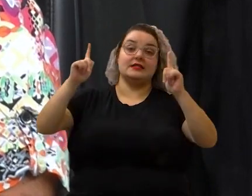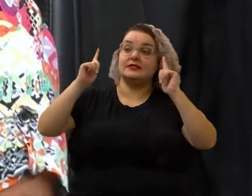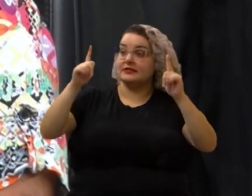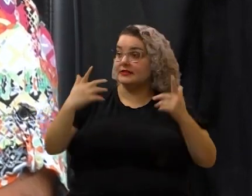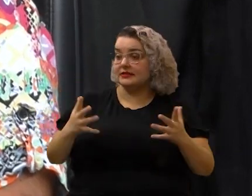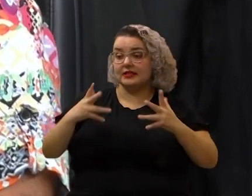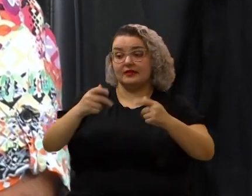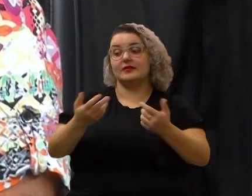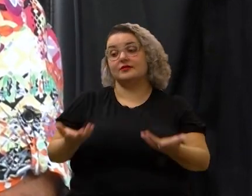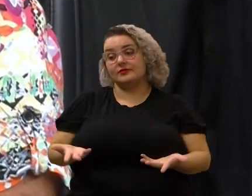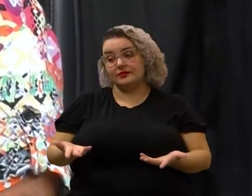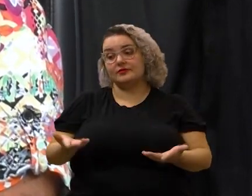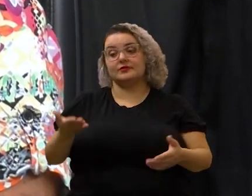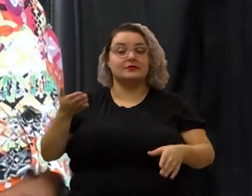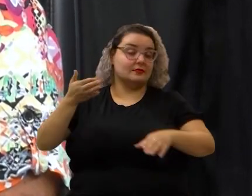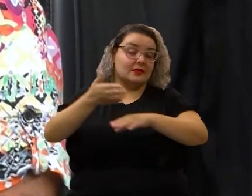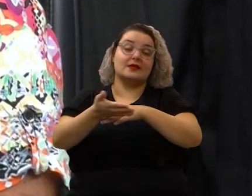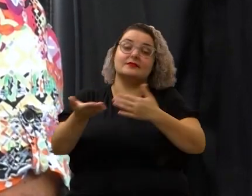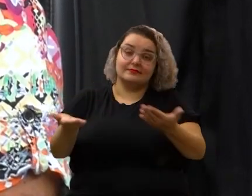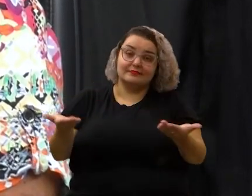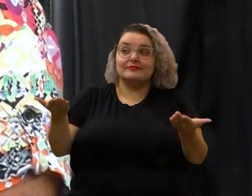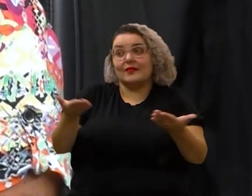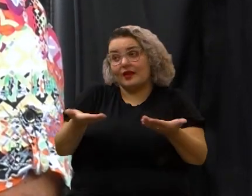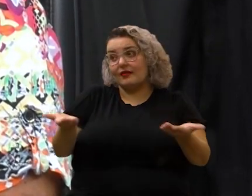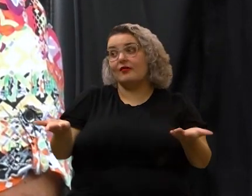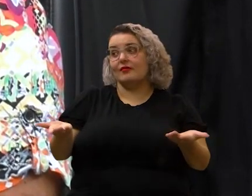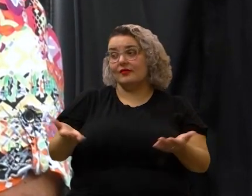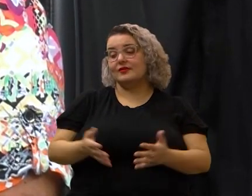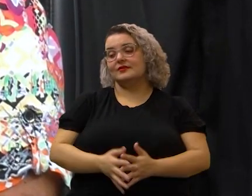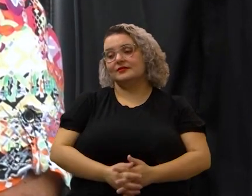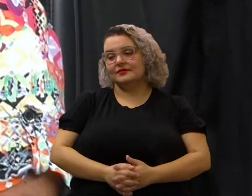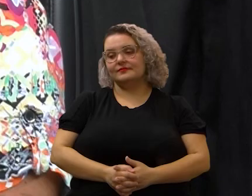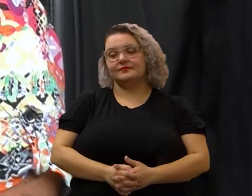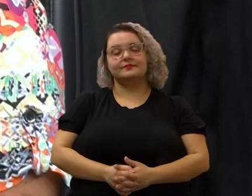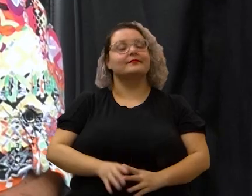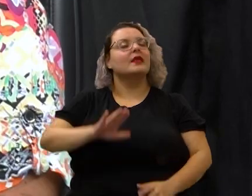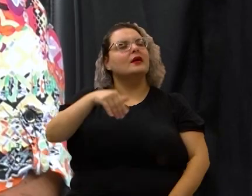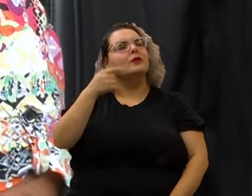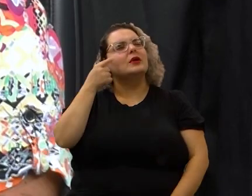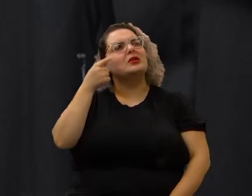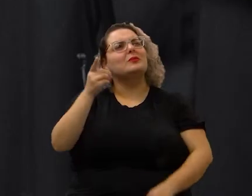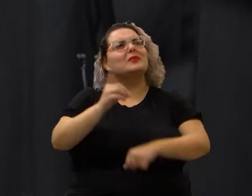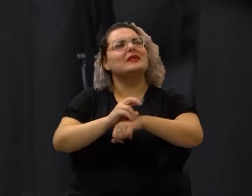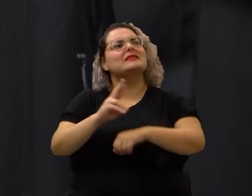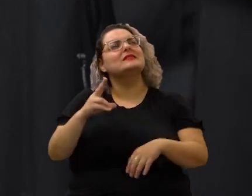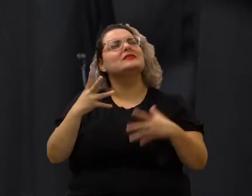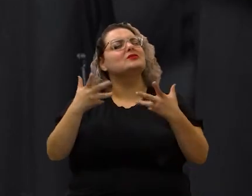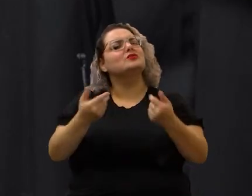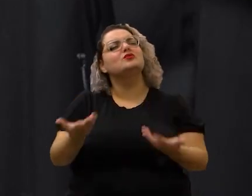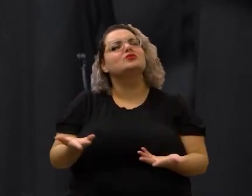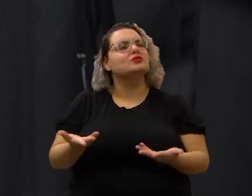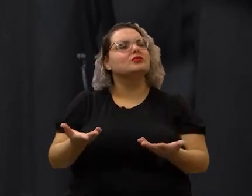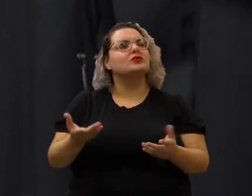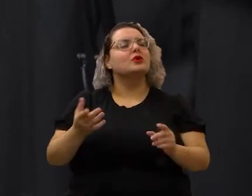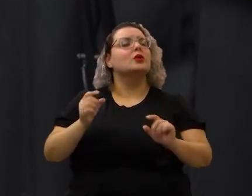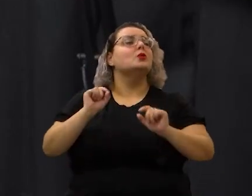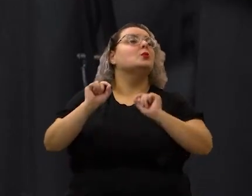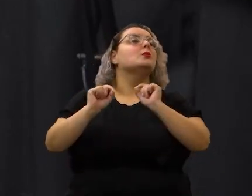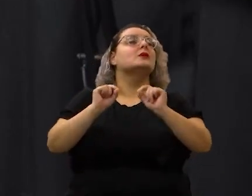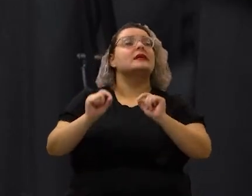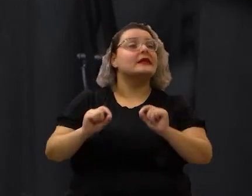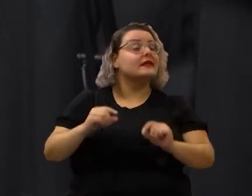das greves e tudo mais. E hoje, Quando a gente pensa nesse doutorado e tudo mais, o que